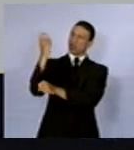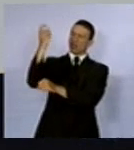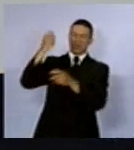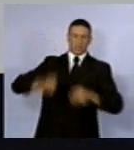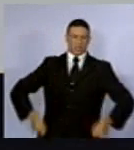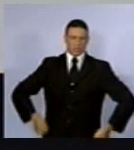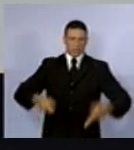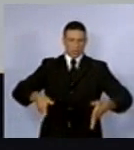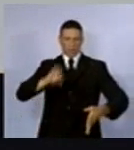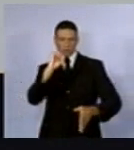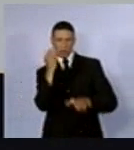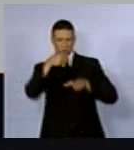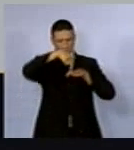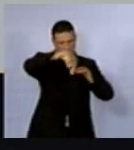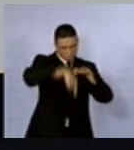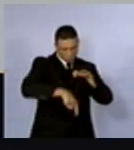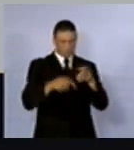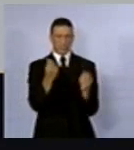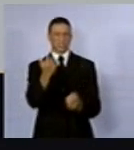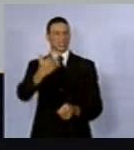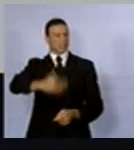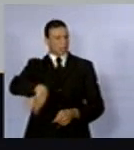ou aterramento. Mas